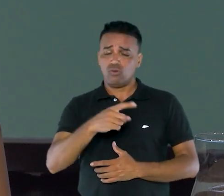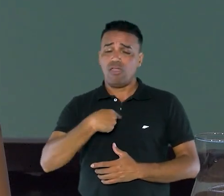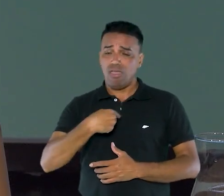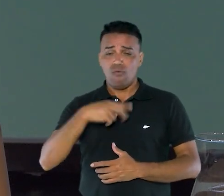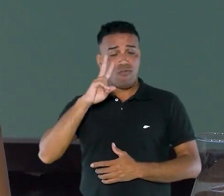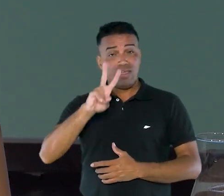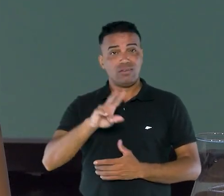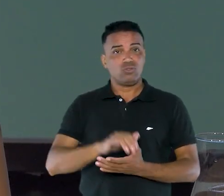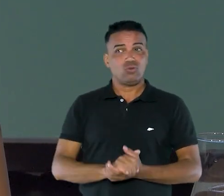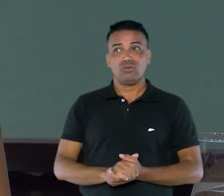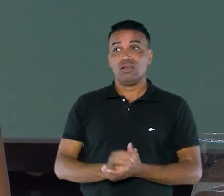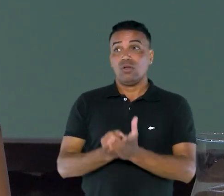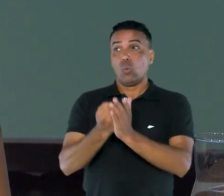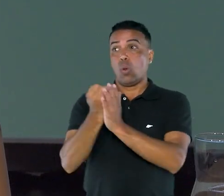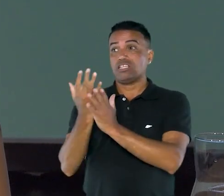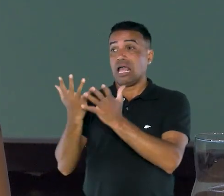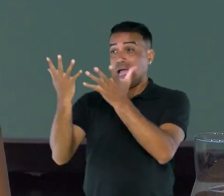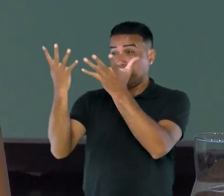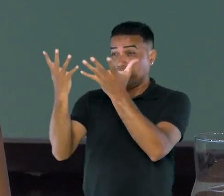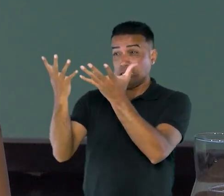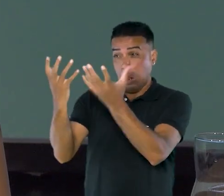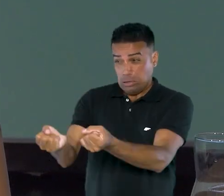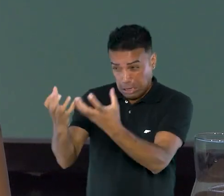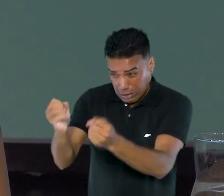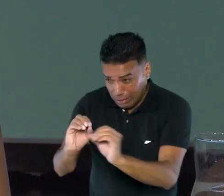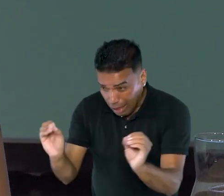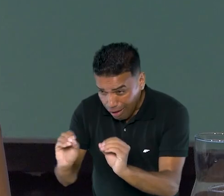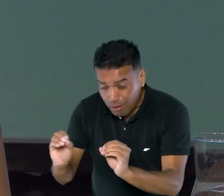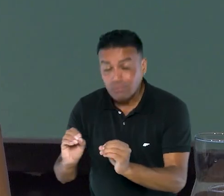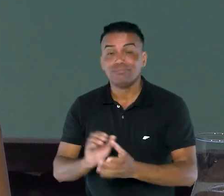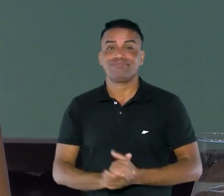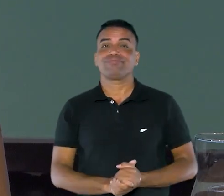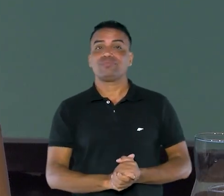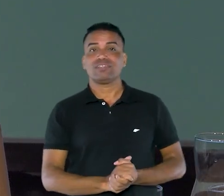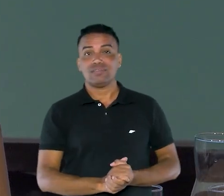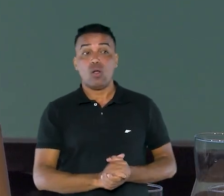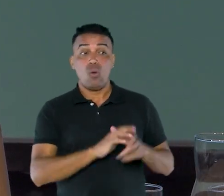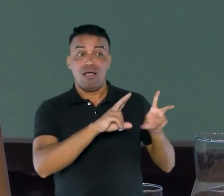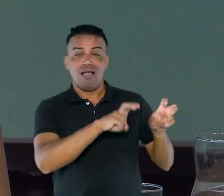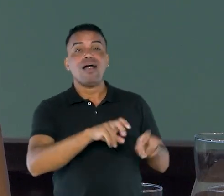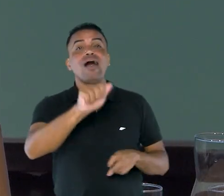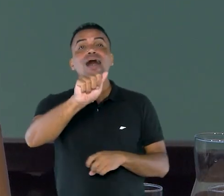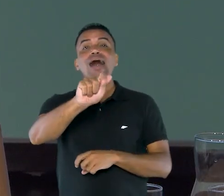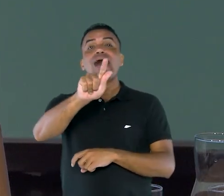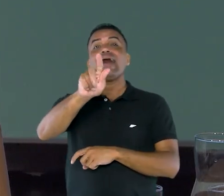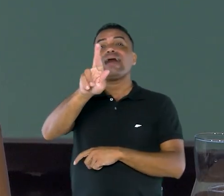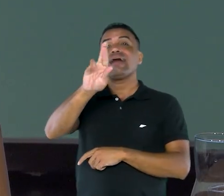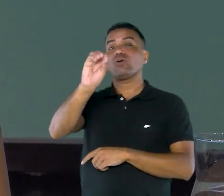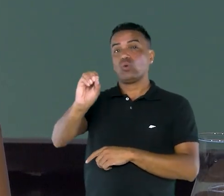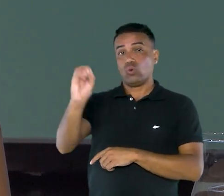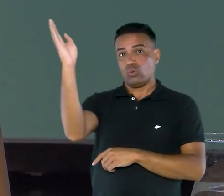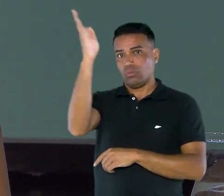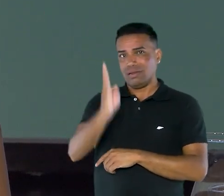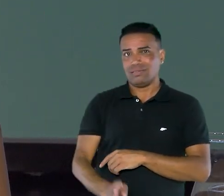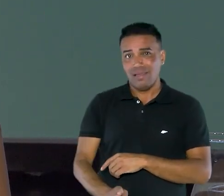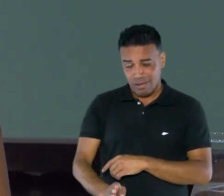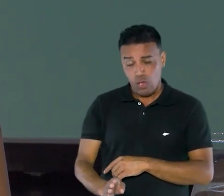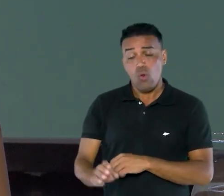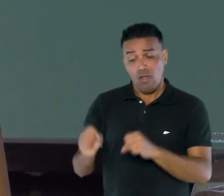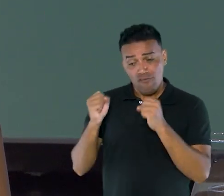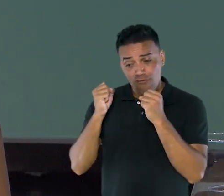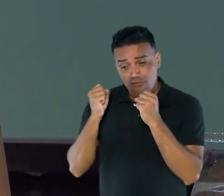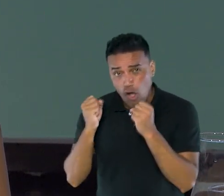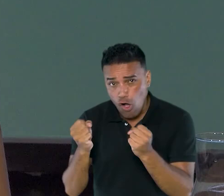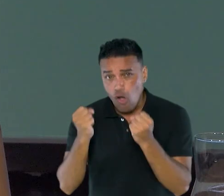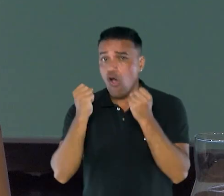O grau de negacionismo vai diminuindo. O agro brasileiro, que é potente, eu já fiz vários